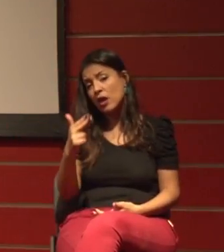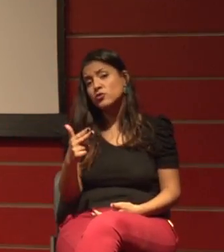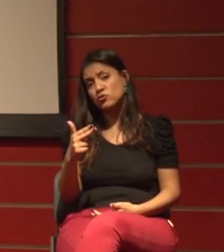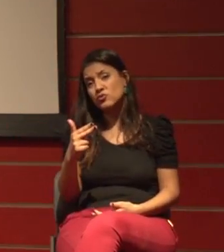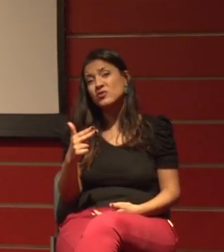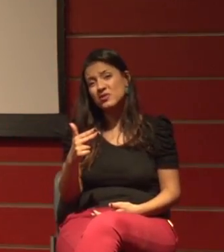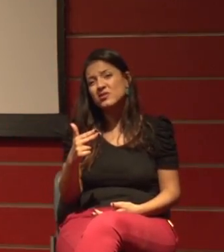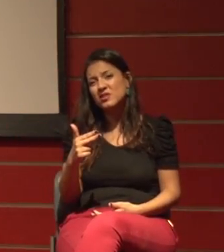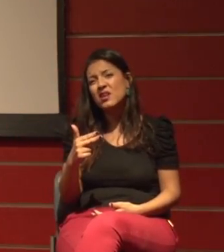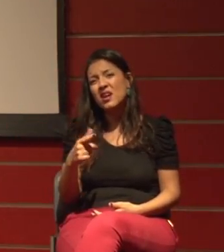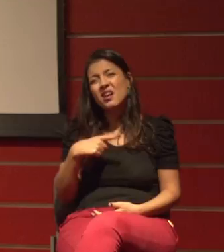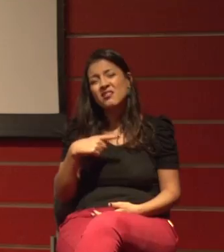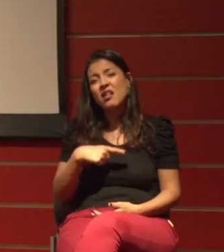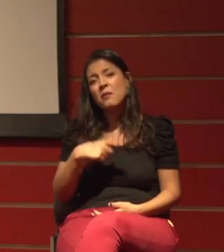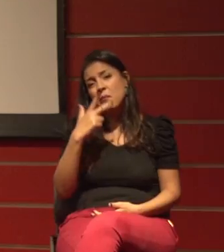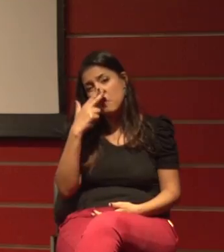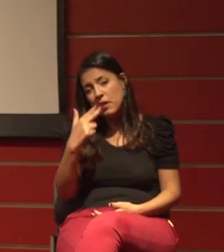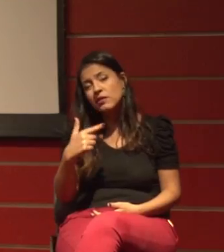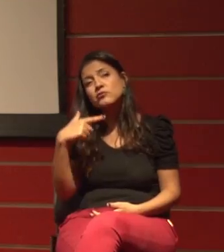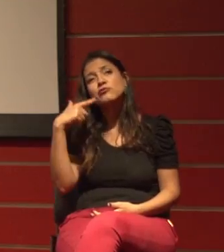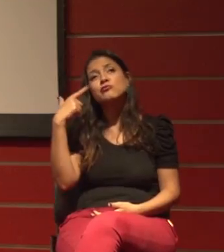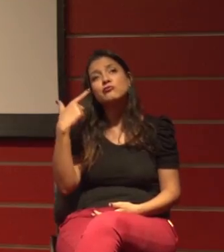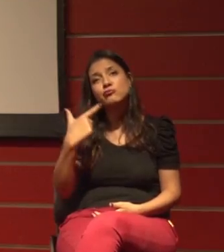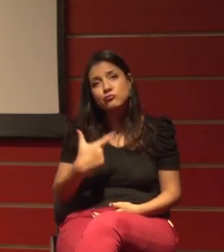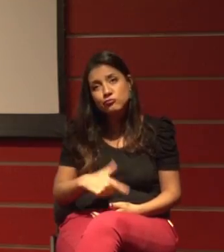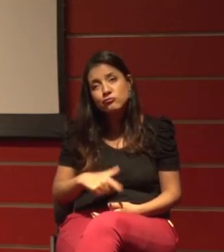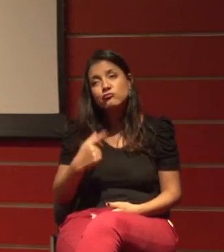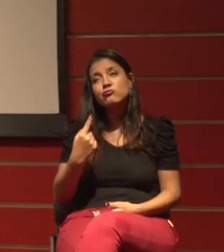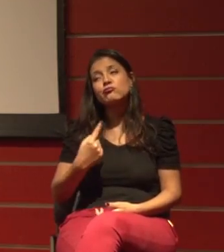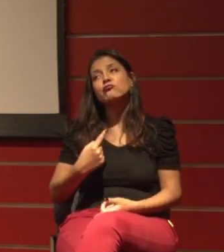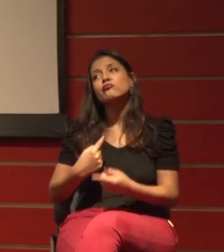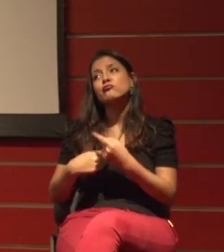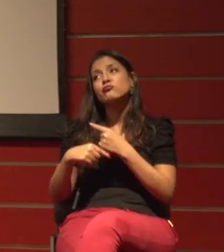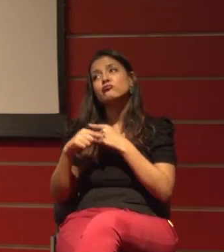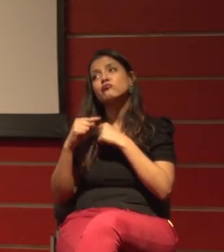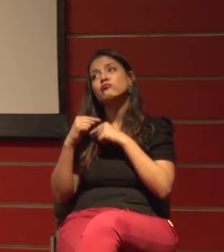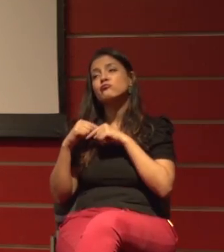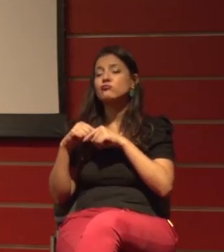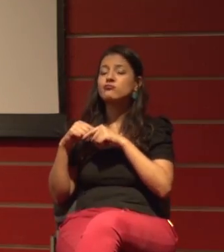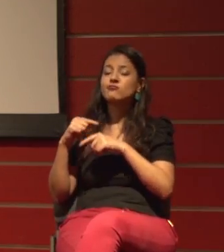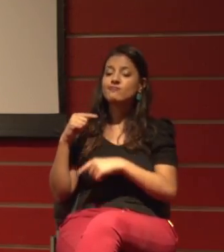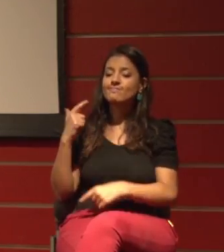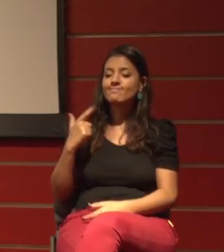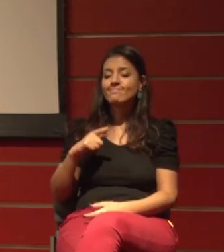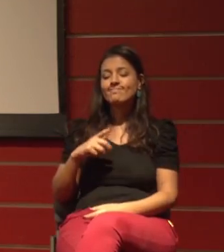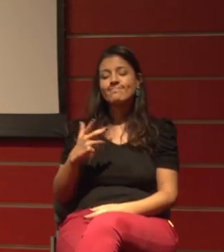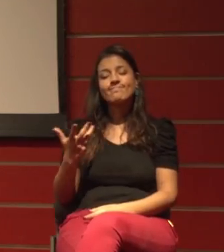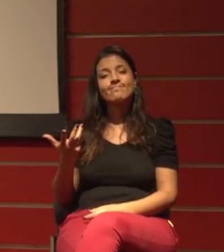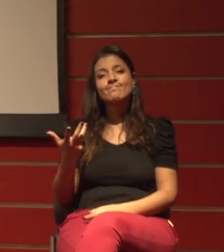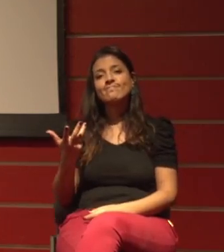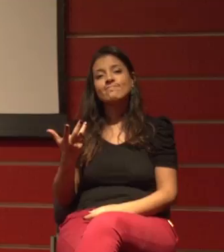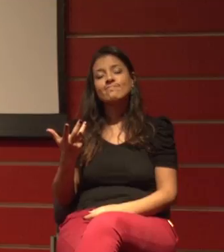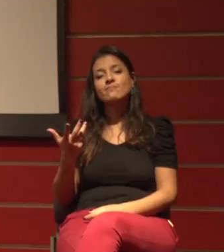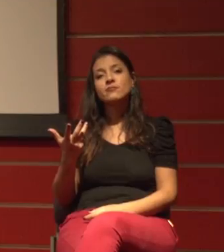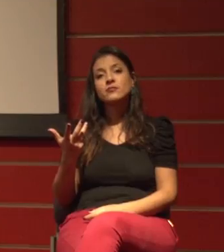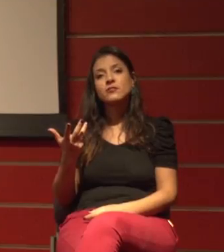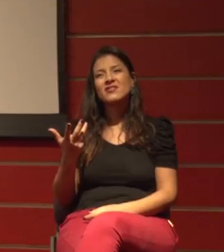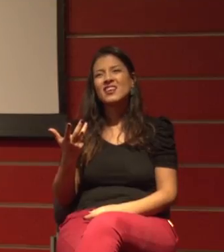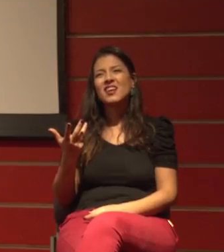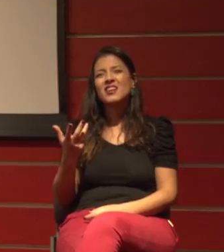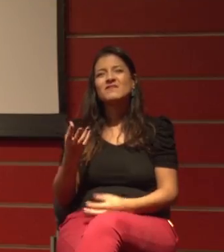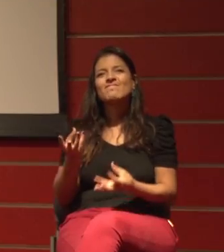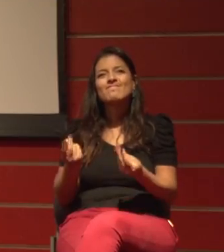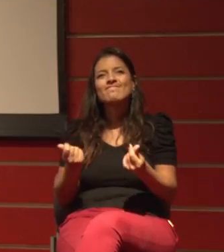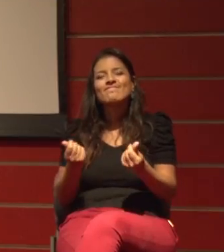um certo Revival né uma certa eh que eu posso dizer uma Algo de